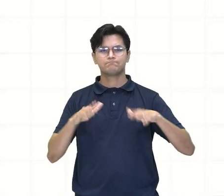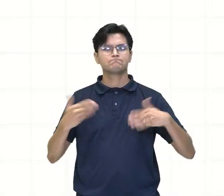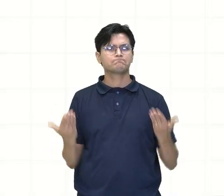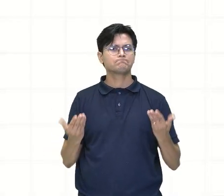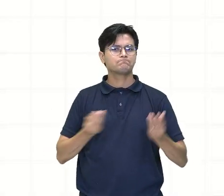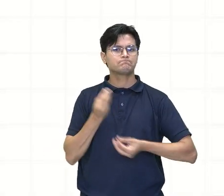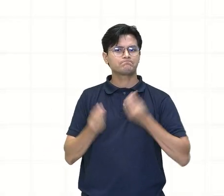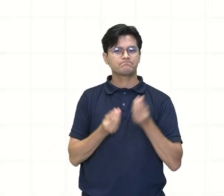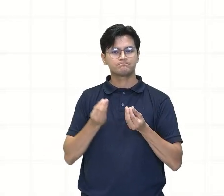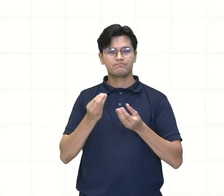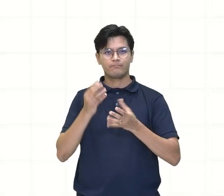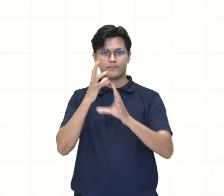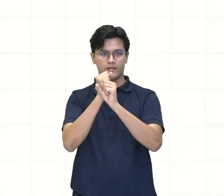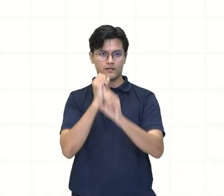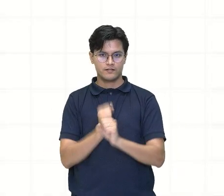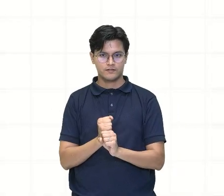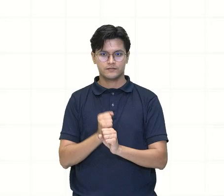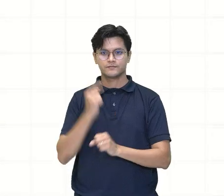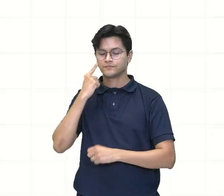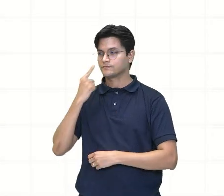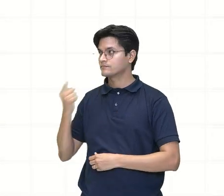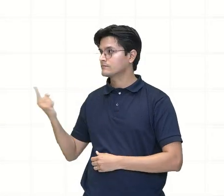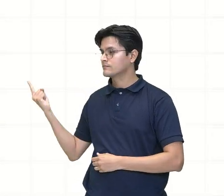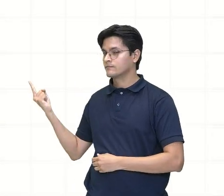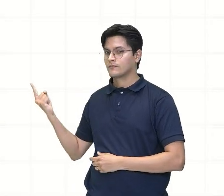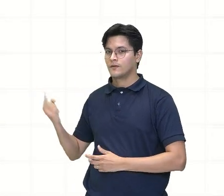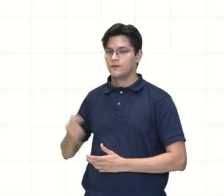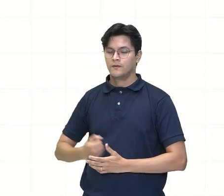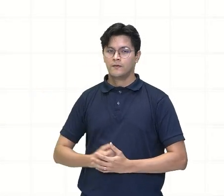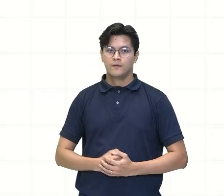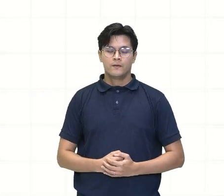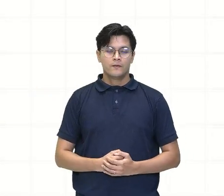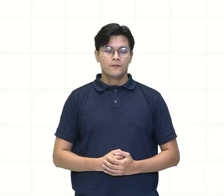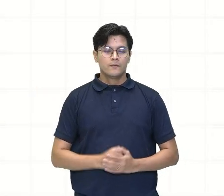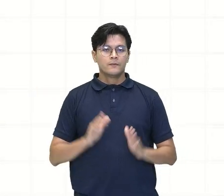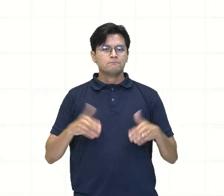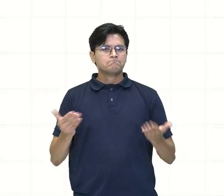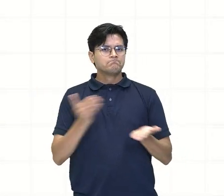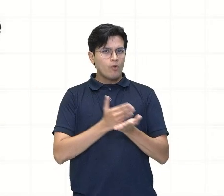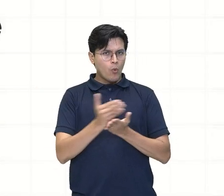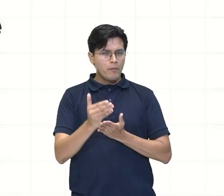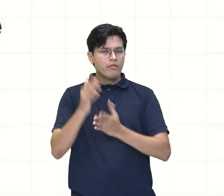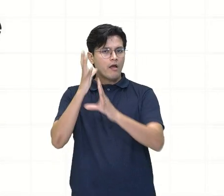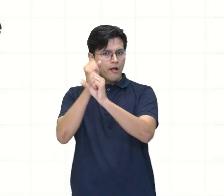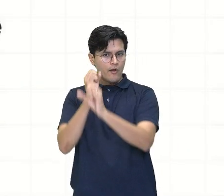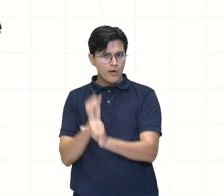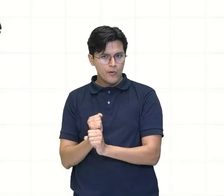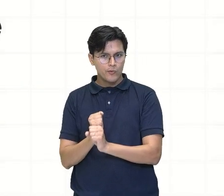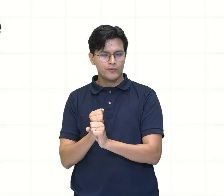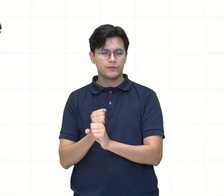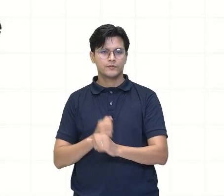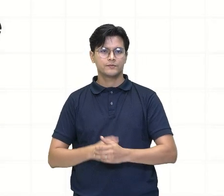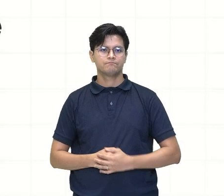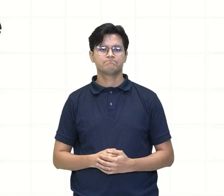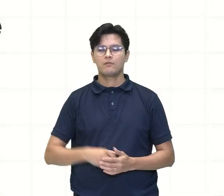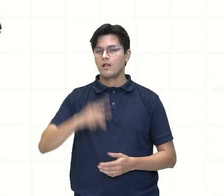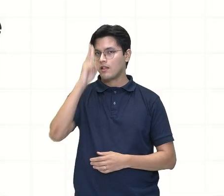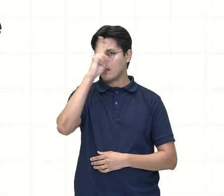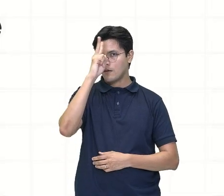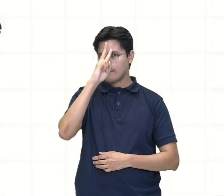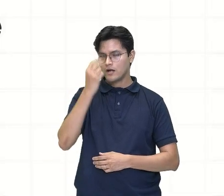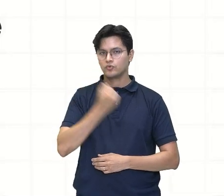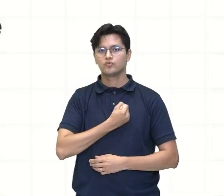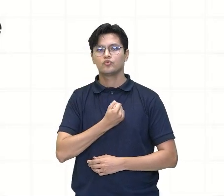o MDC desses 3 números. Então vamos lá. Vamos lembrar que quais são os números? Ó,